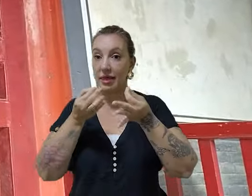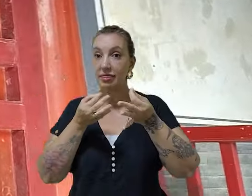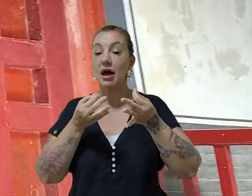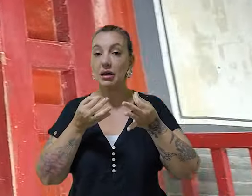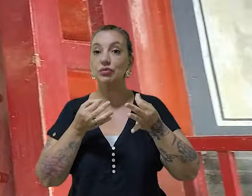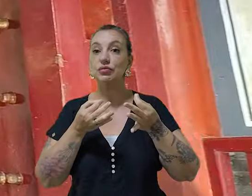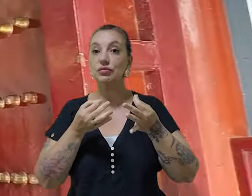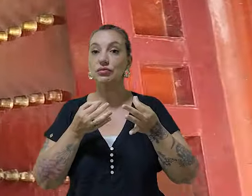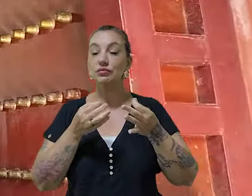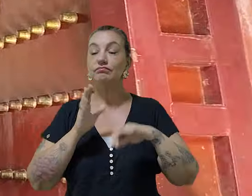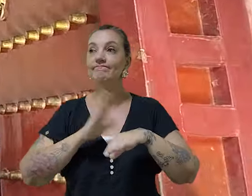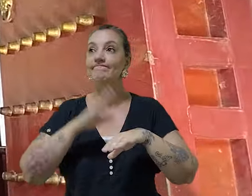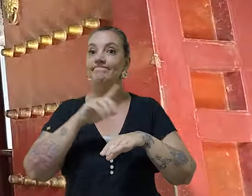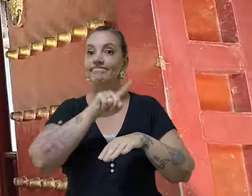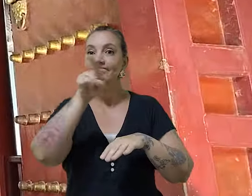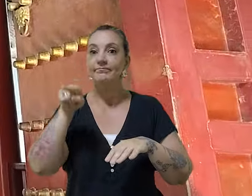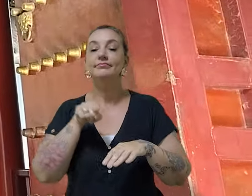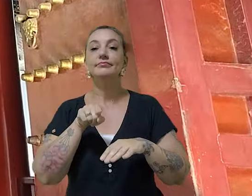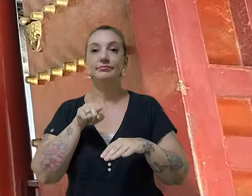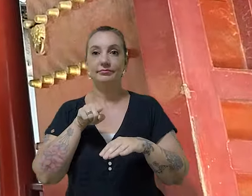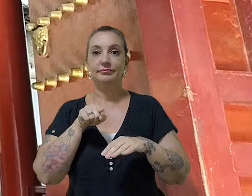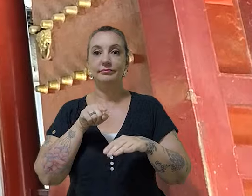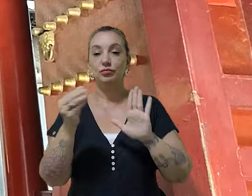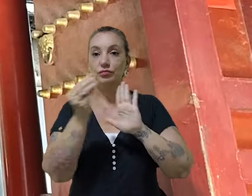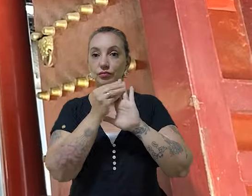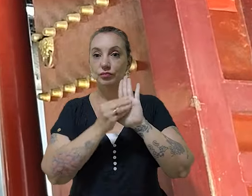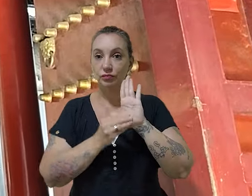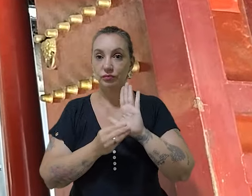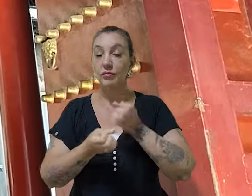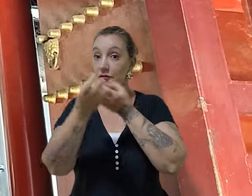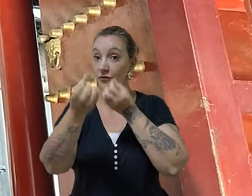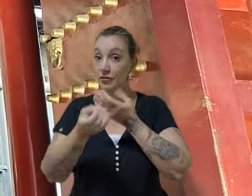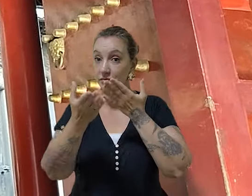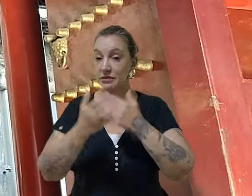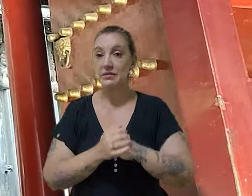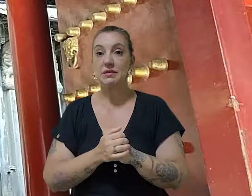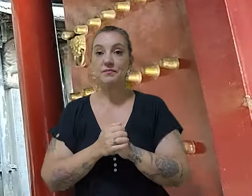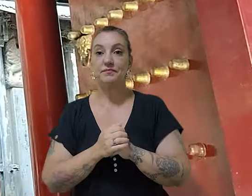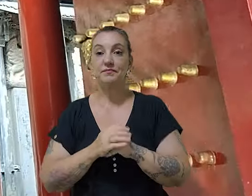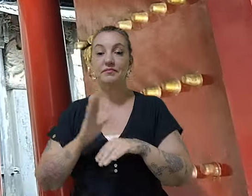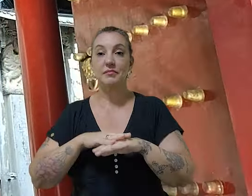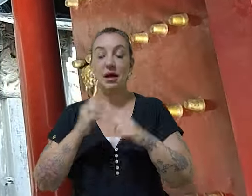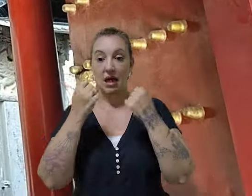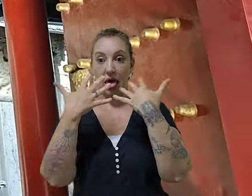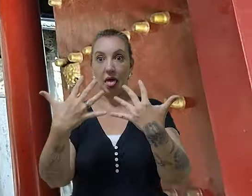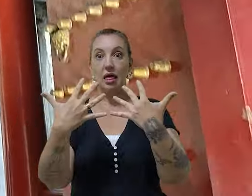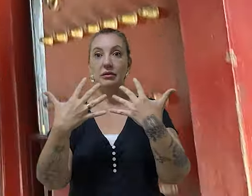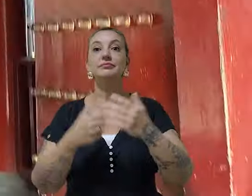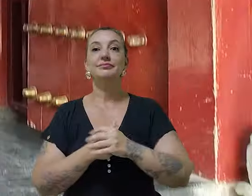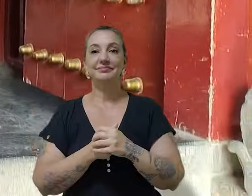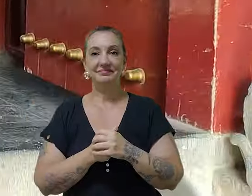que quanto mais vocês colocarem informação aqui, mais a audiência